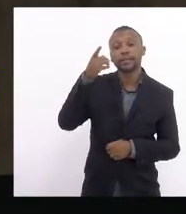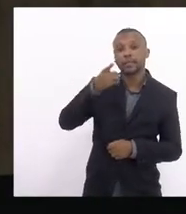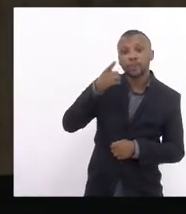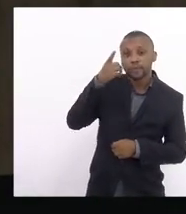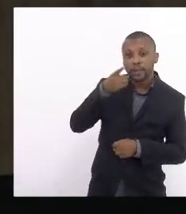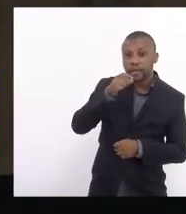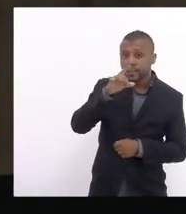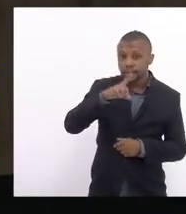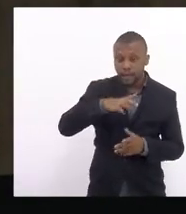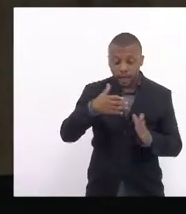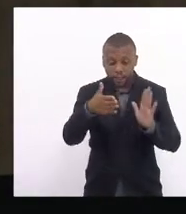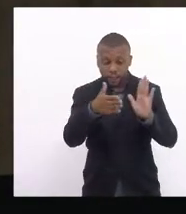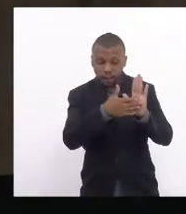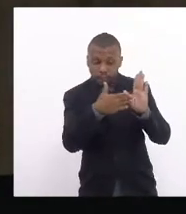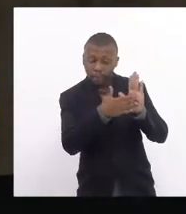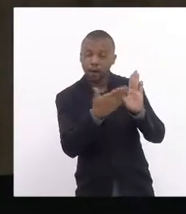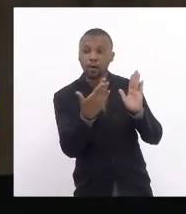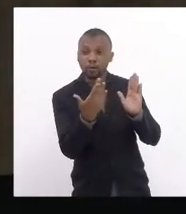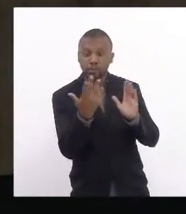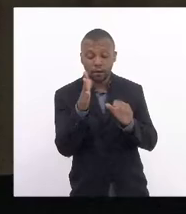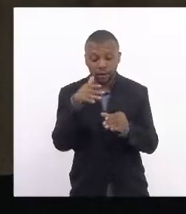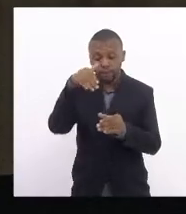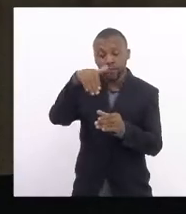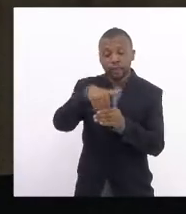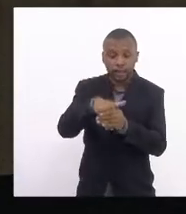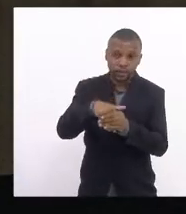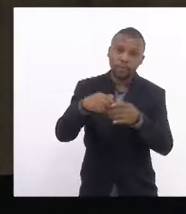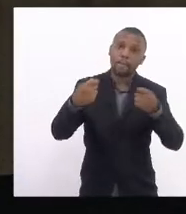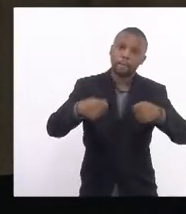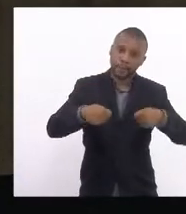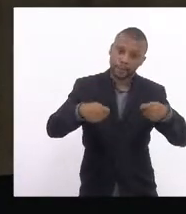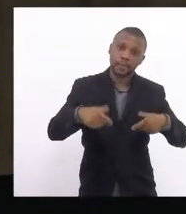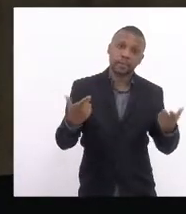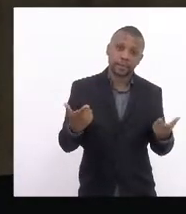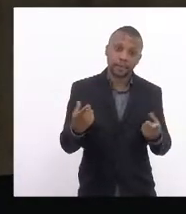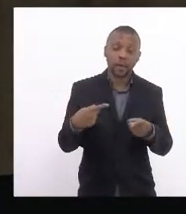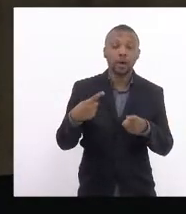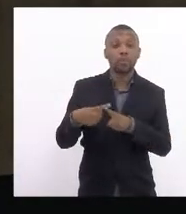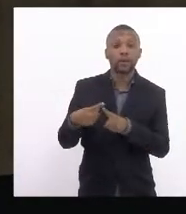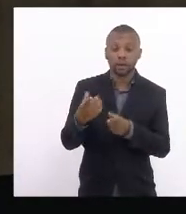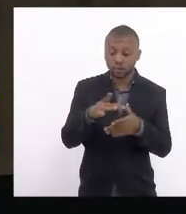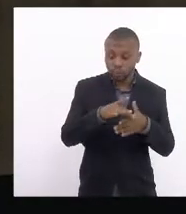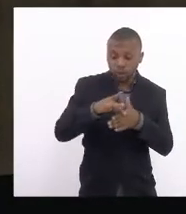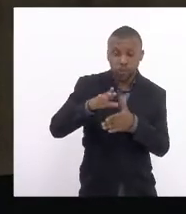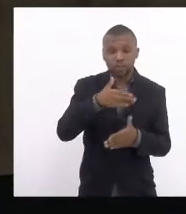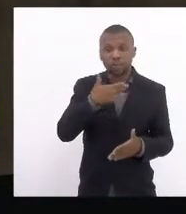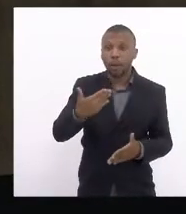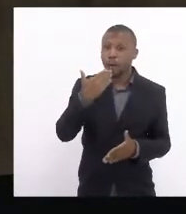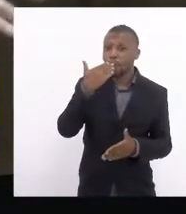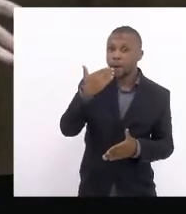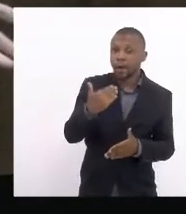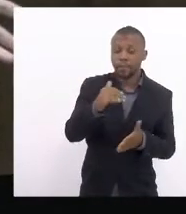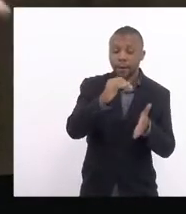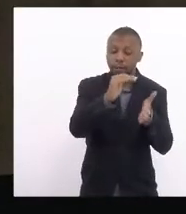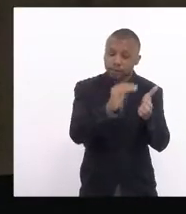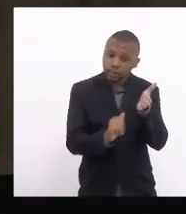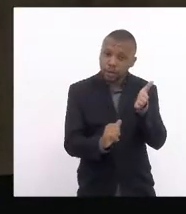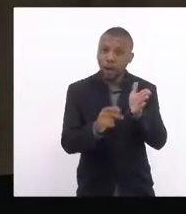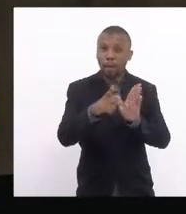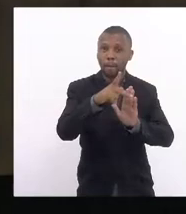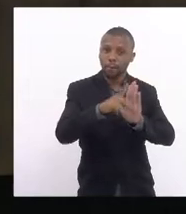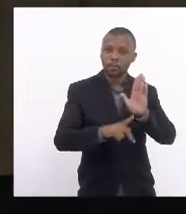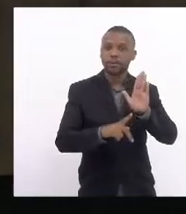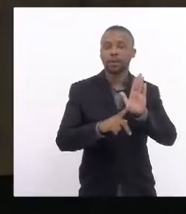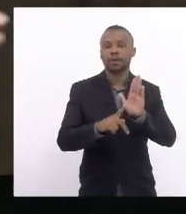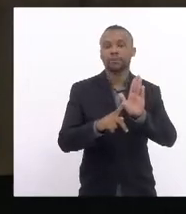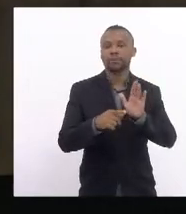na pauta, o projeto tem que ser votado. Até porque, quando o líder do governo pede para retirar o projeto de